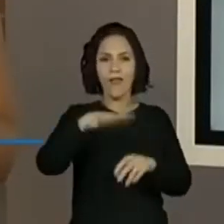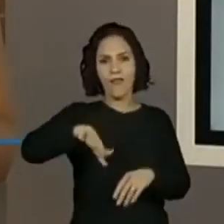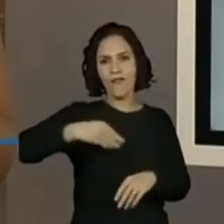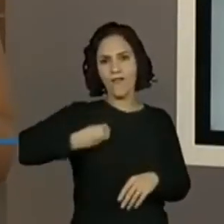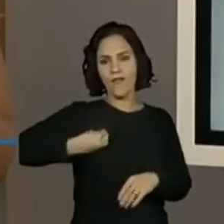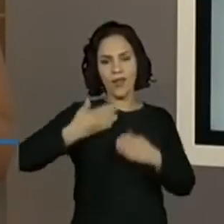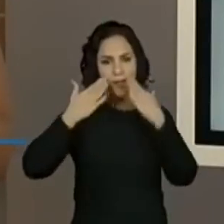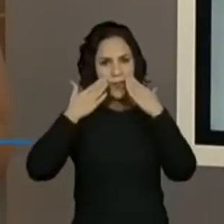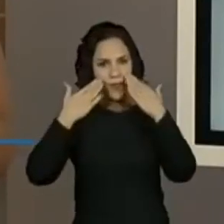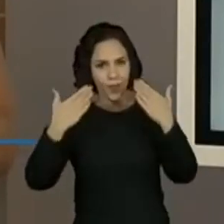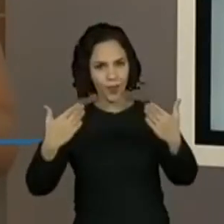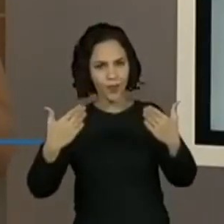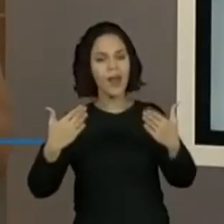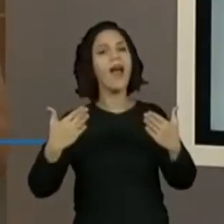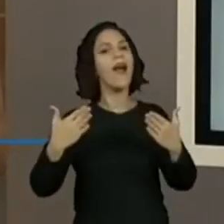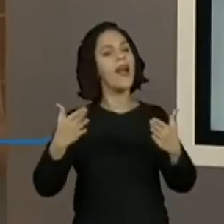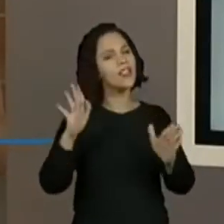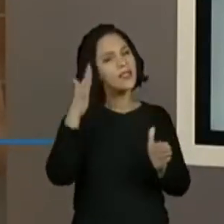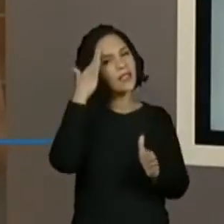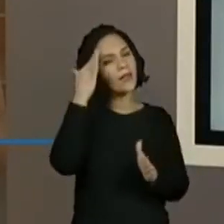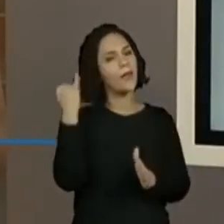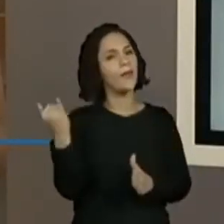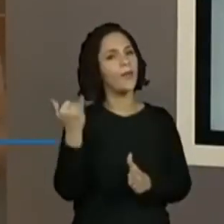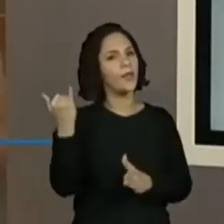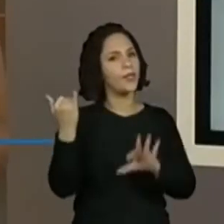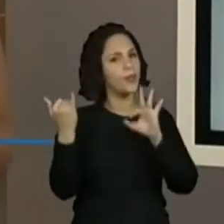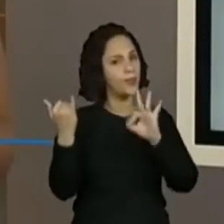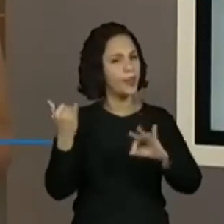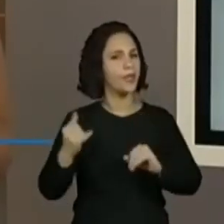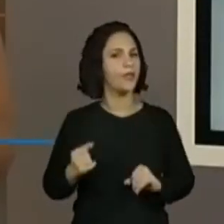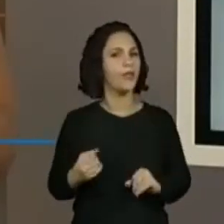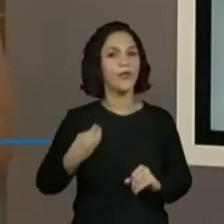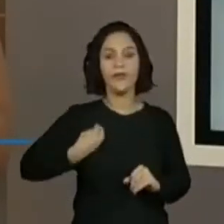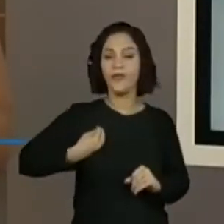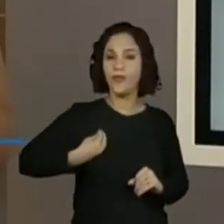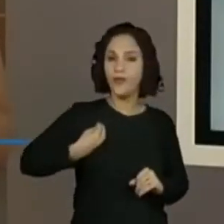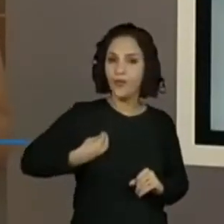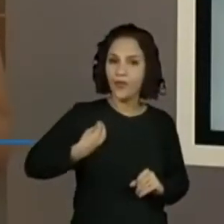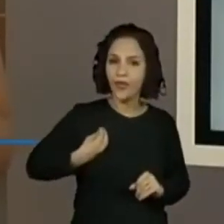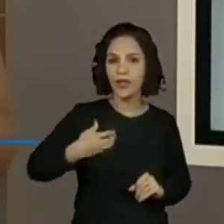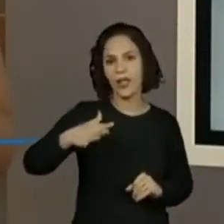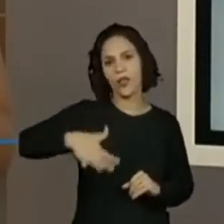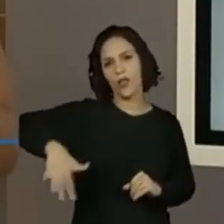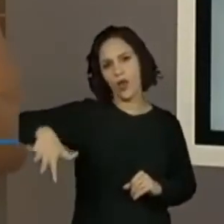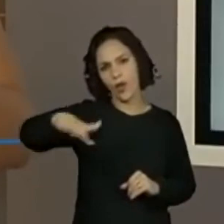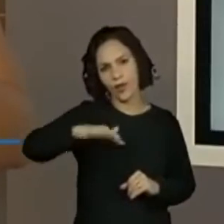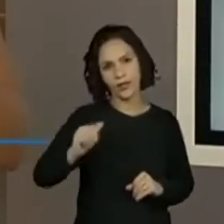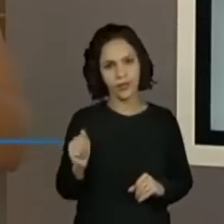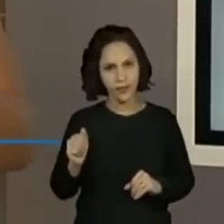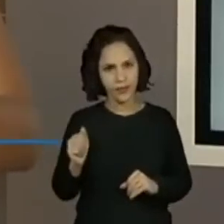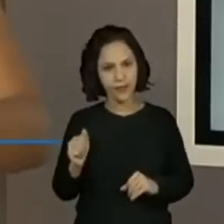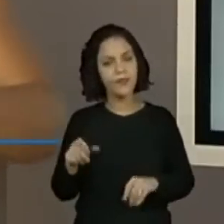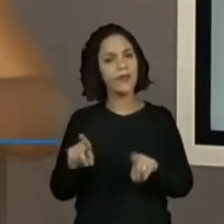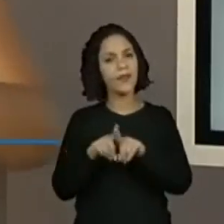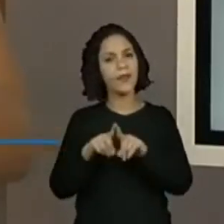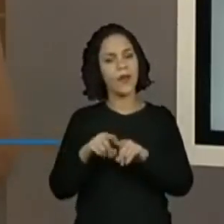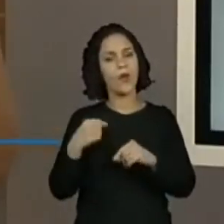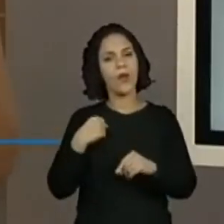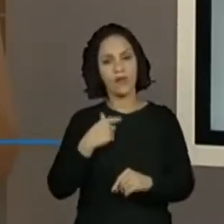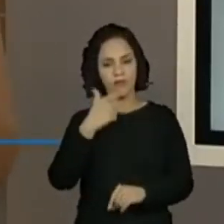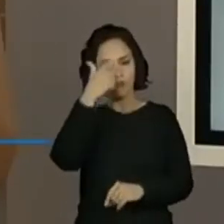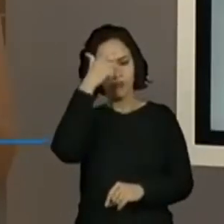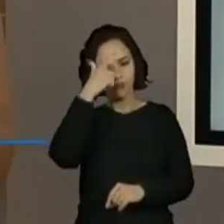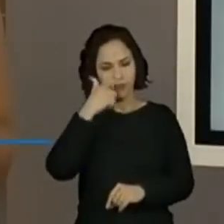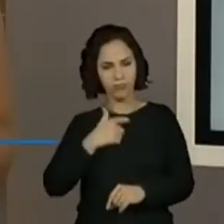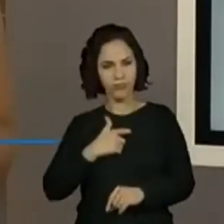da vida pública, eles já sabem a importância que esse gênero tem na vida de todos nós. Como cidadão, a gente